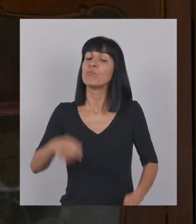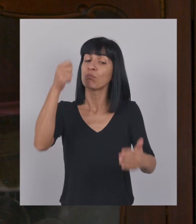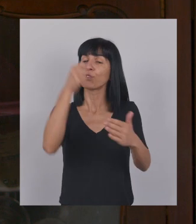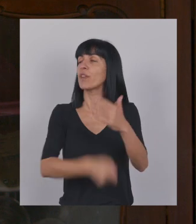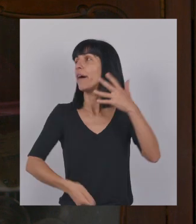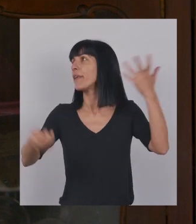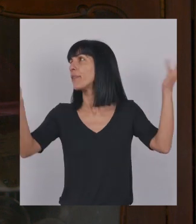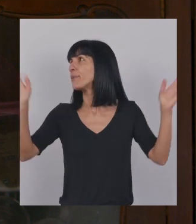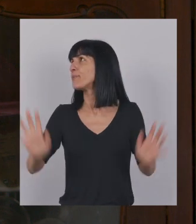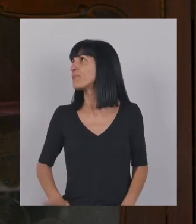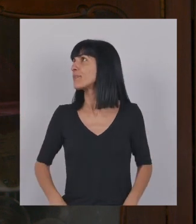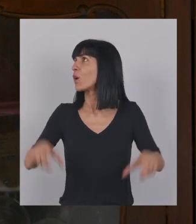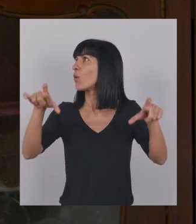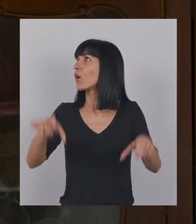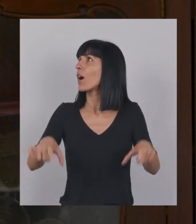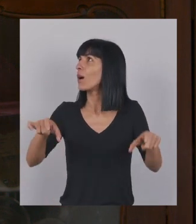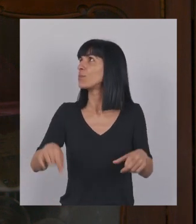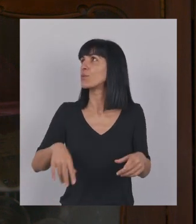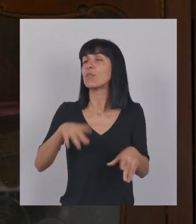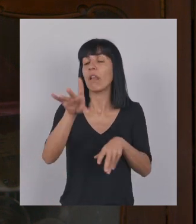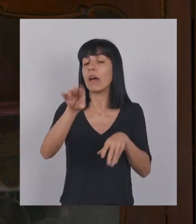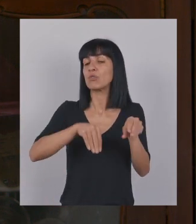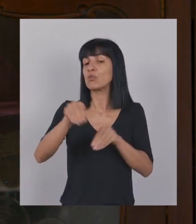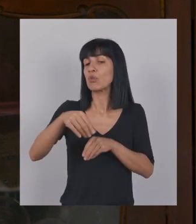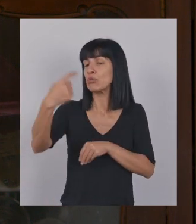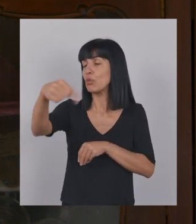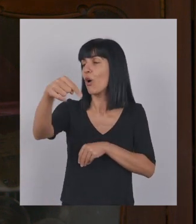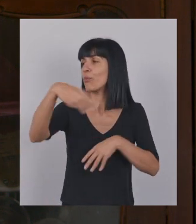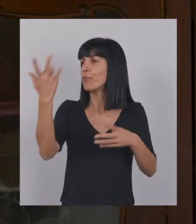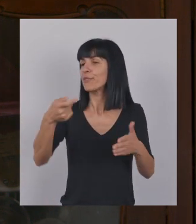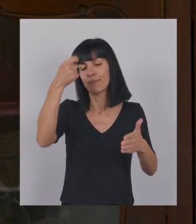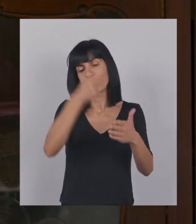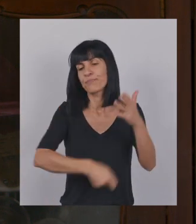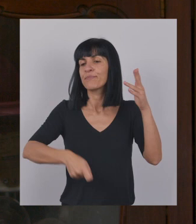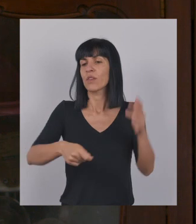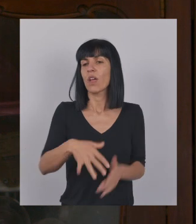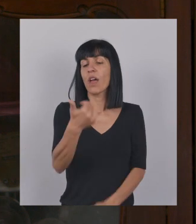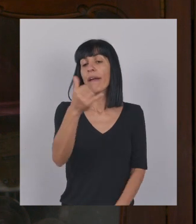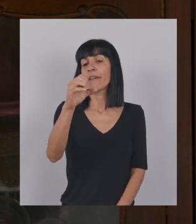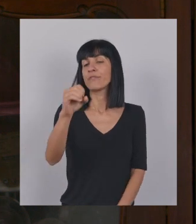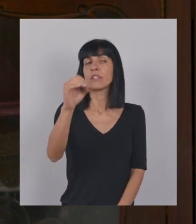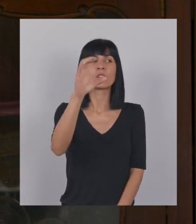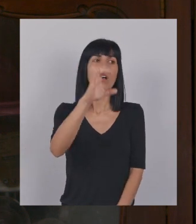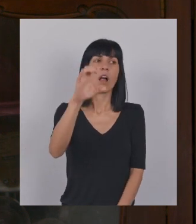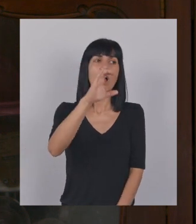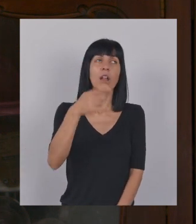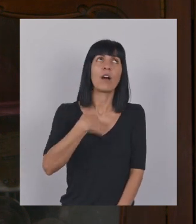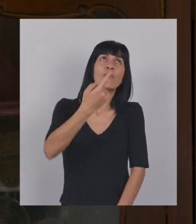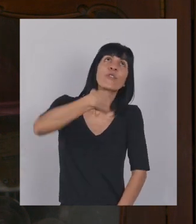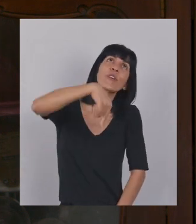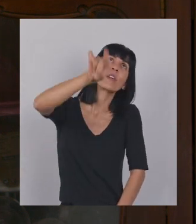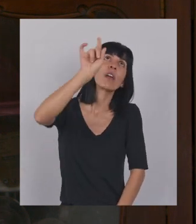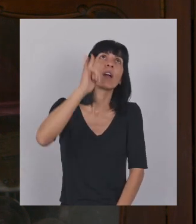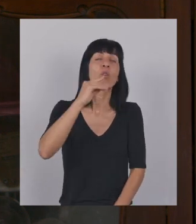o resultado um camping sobre os jogamos uma vez lá multado no campo em 20 contos